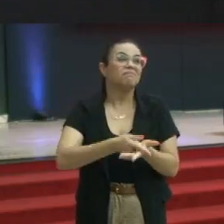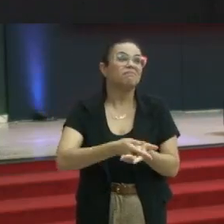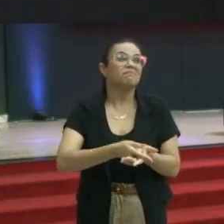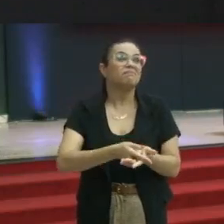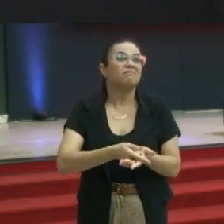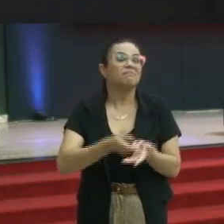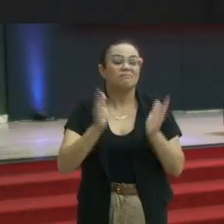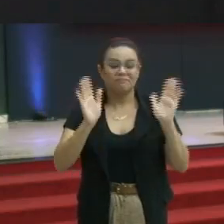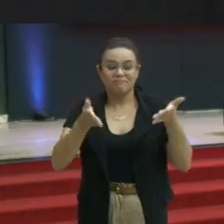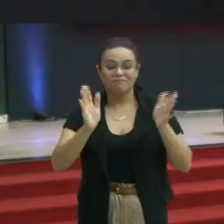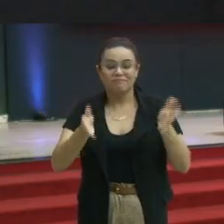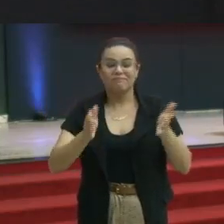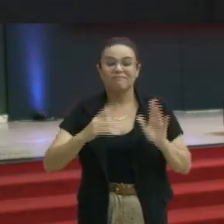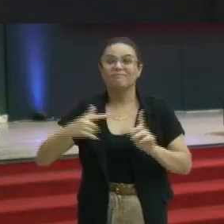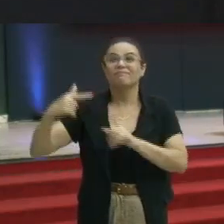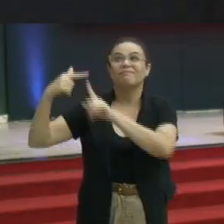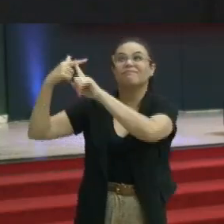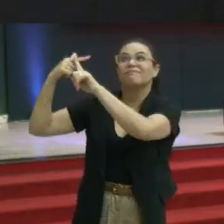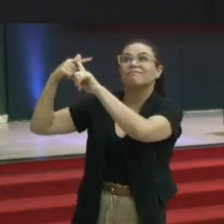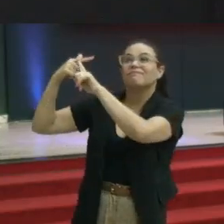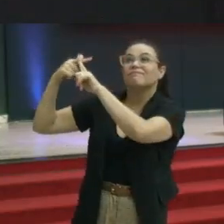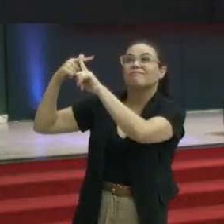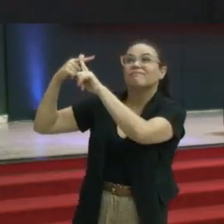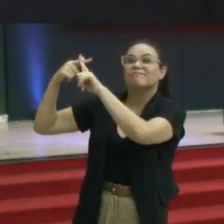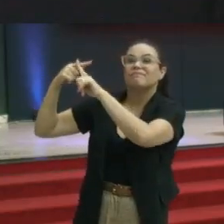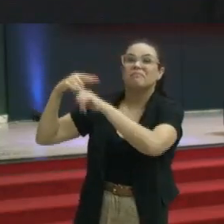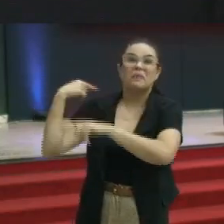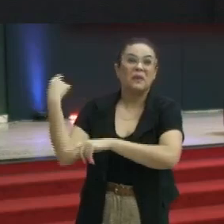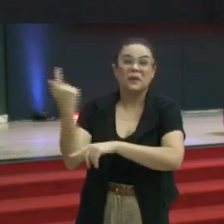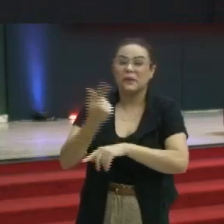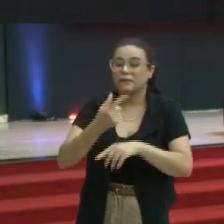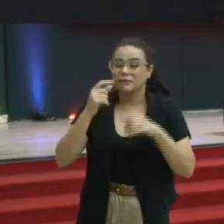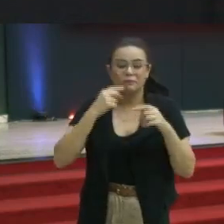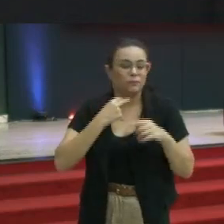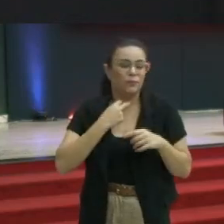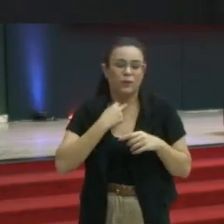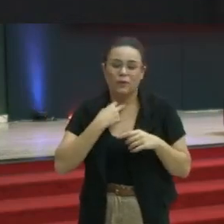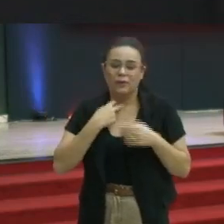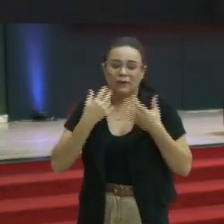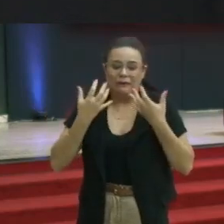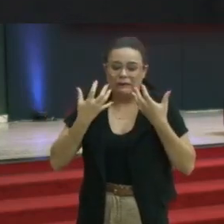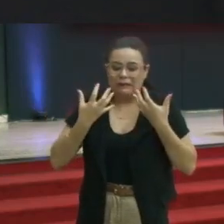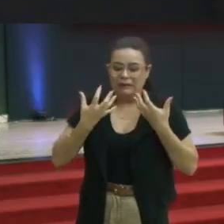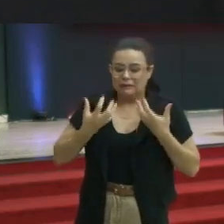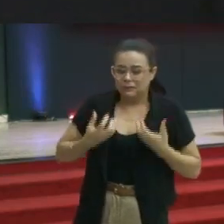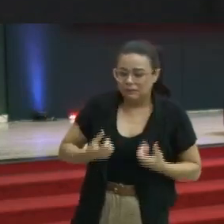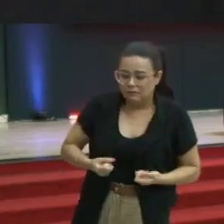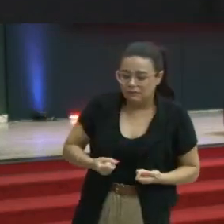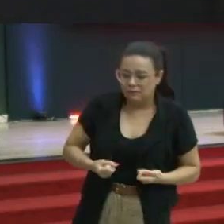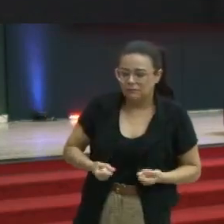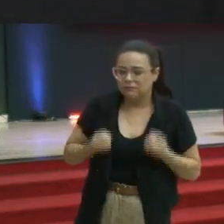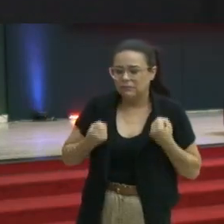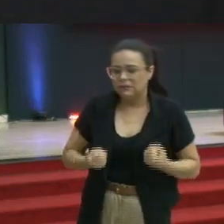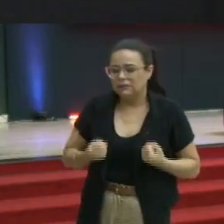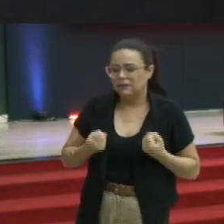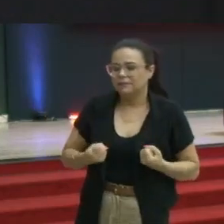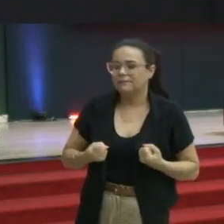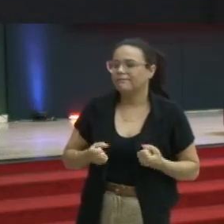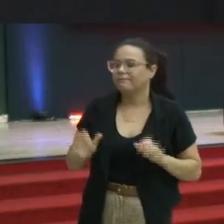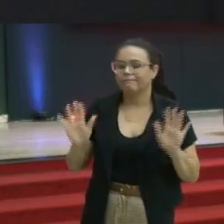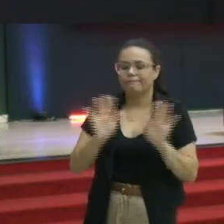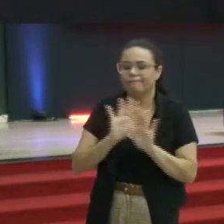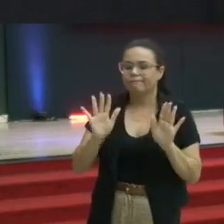cruz. Nenhuma acusação, nenhum peso. Hoje à noite nós te louvamos, Senhor, porque não